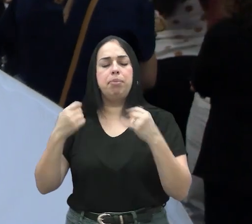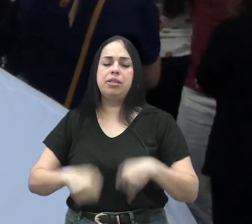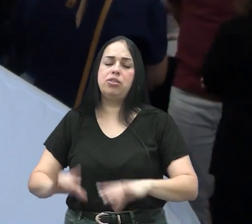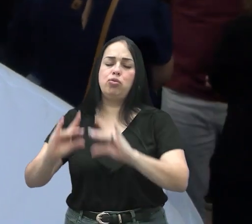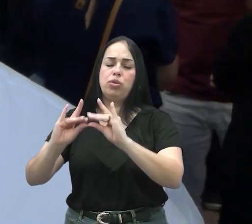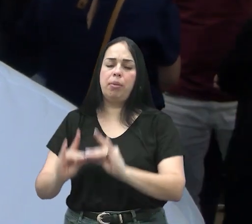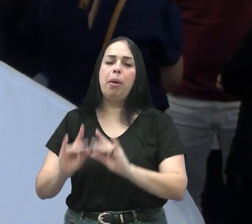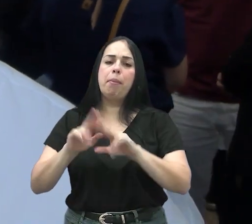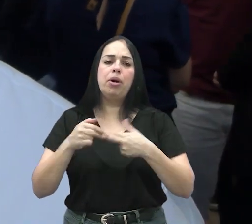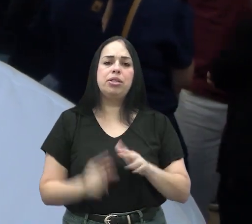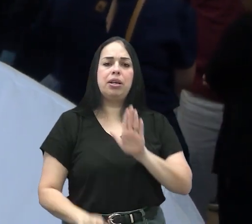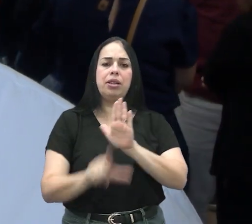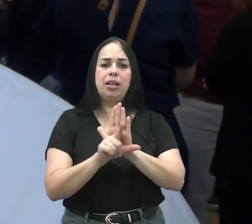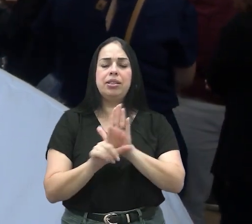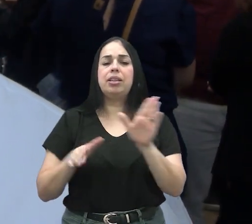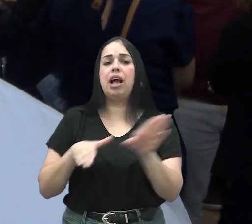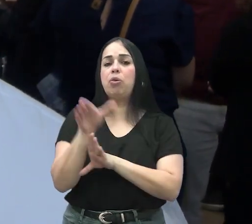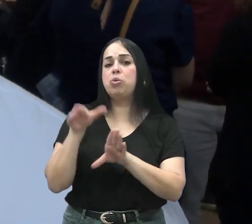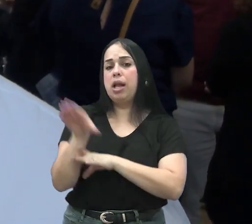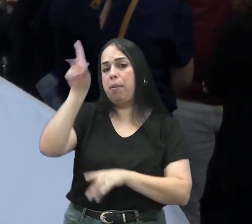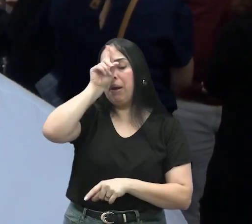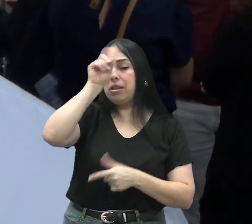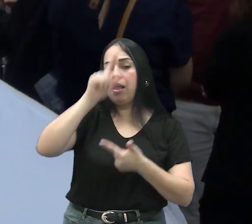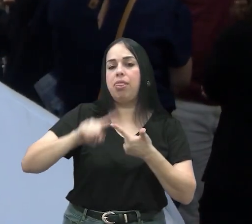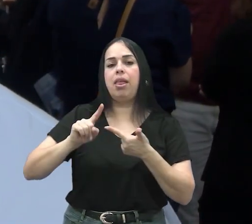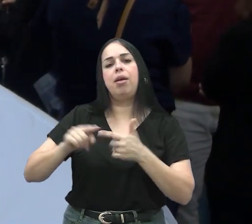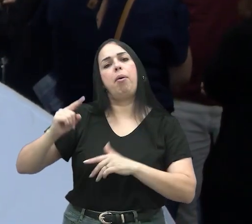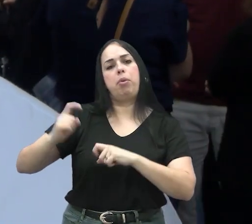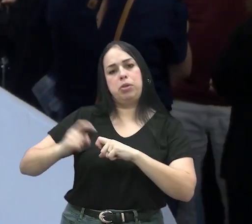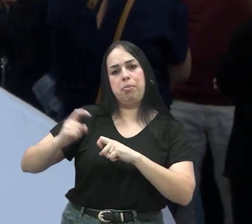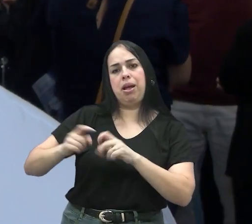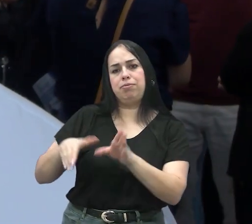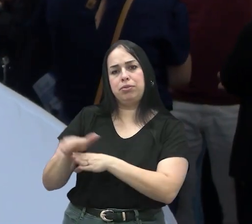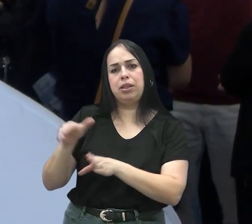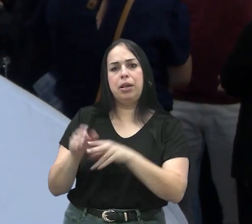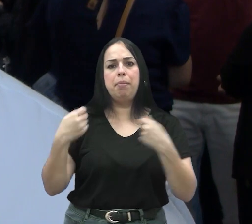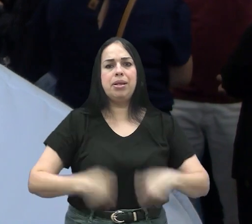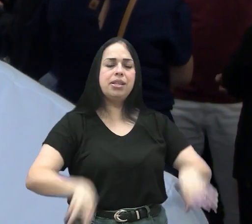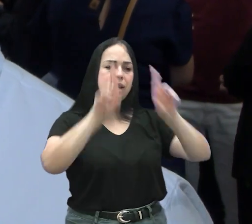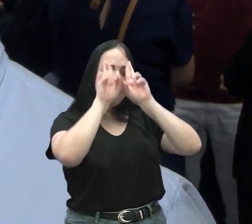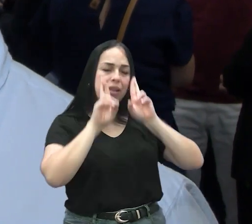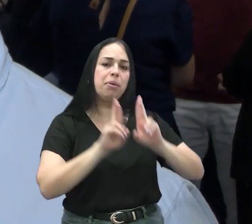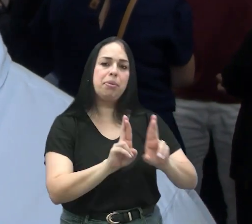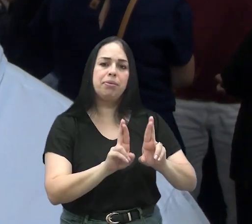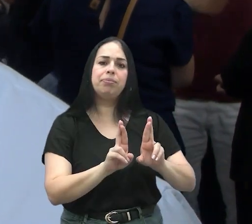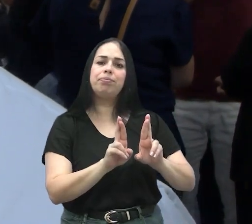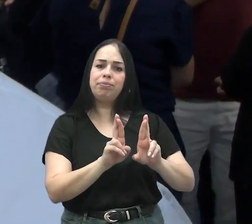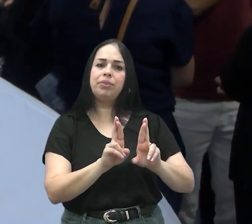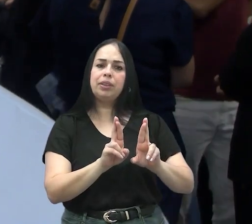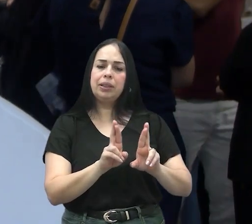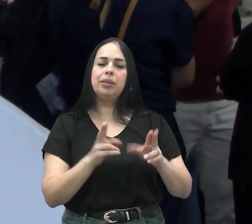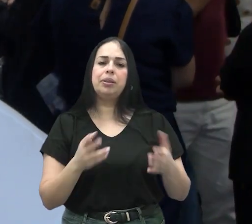e para isso é importante uma legislação que reoriente os hospitais, os profissionais de medicina a